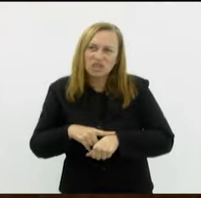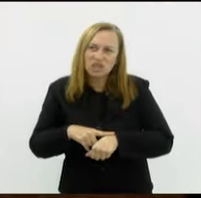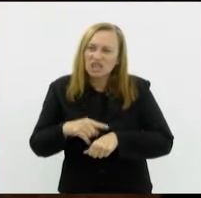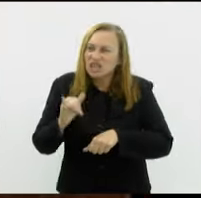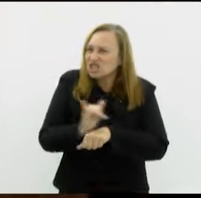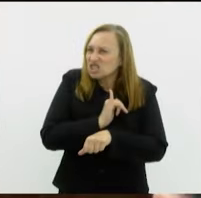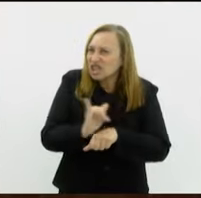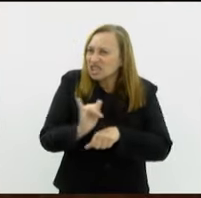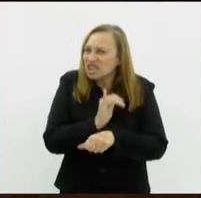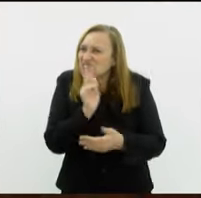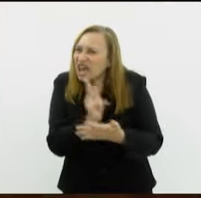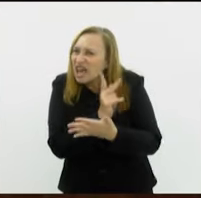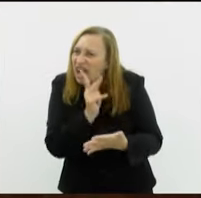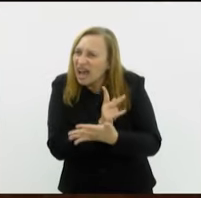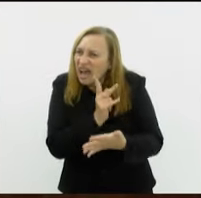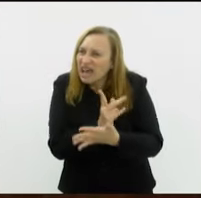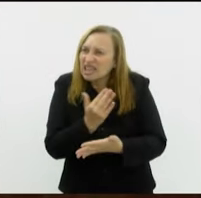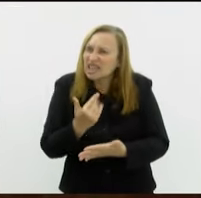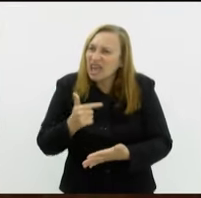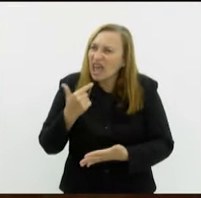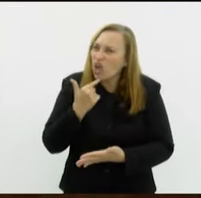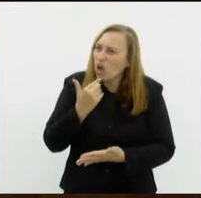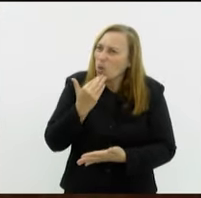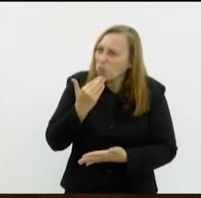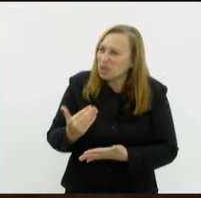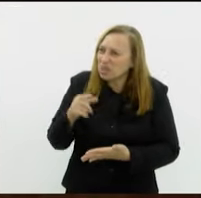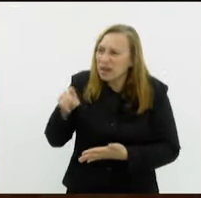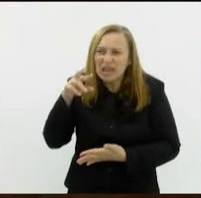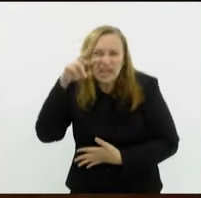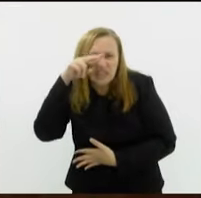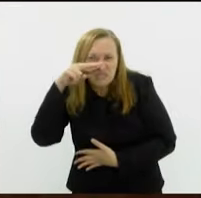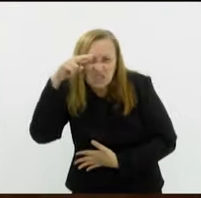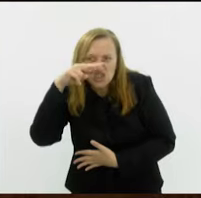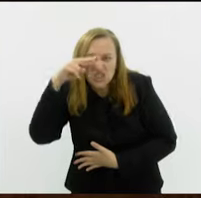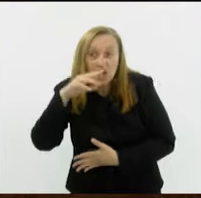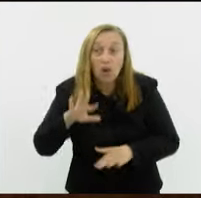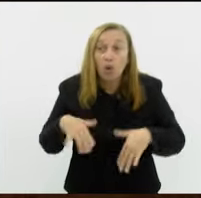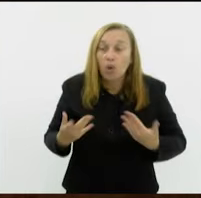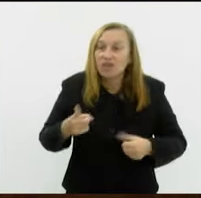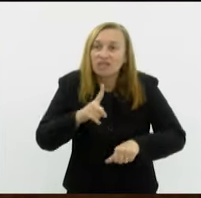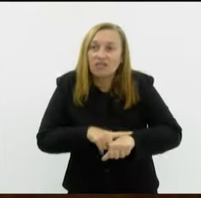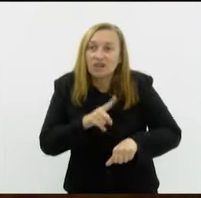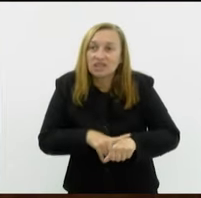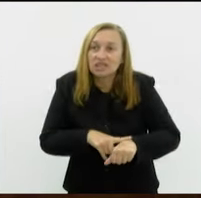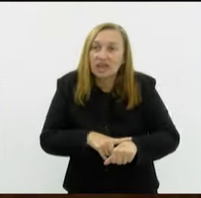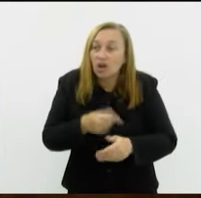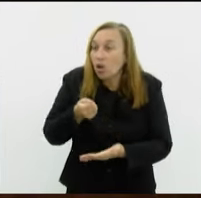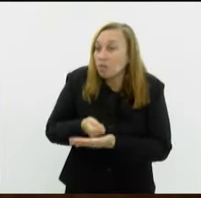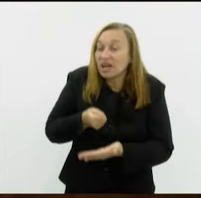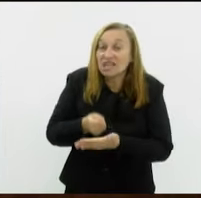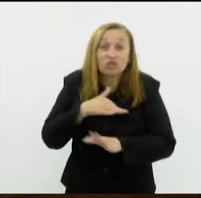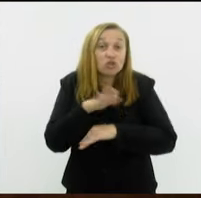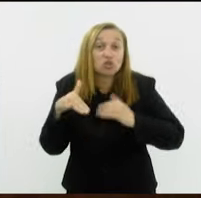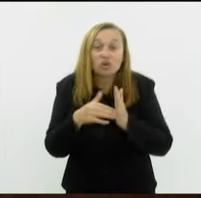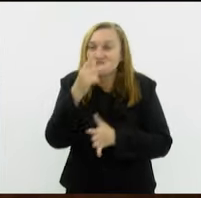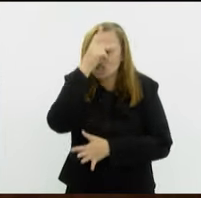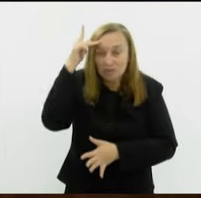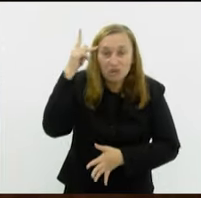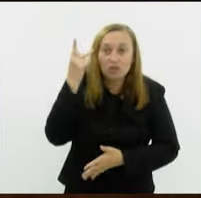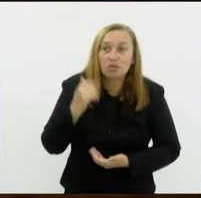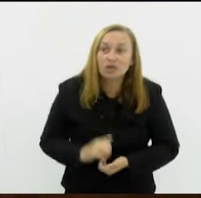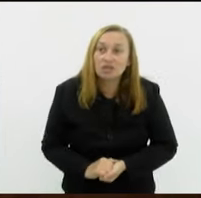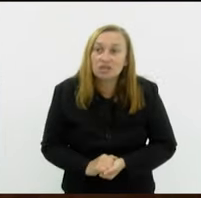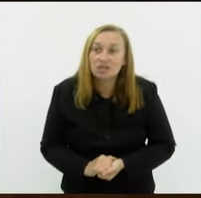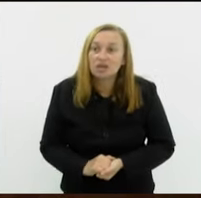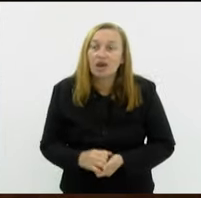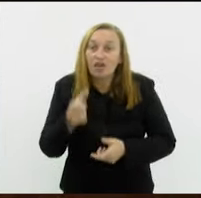eu quebrei o decoro porque pedi para que ele fosse investigado, quando isso, na verdade, é uma obrigação de todo homem público.